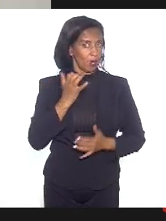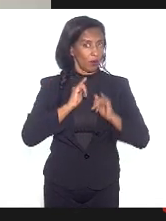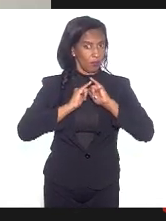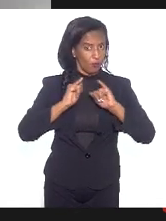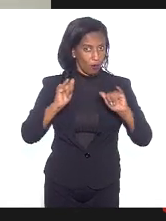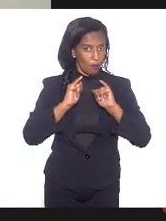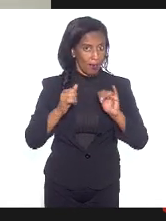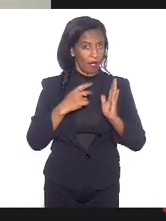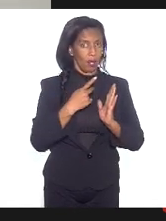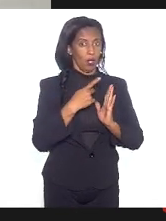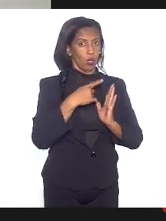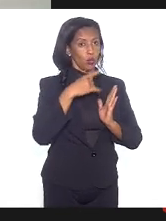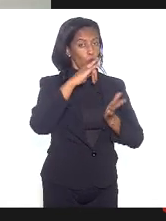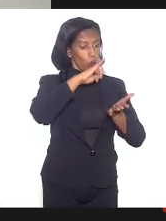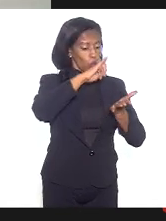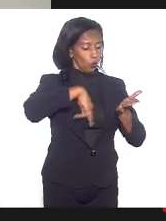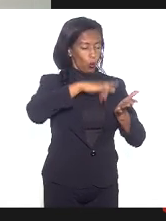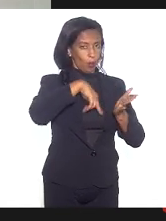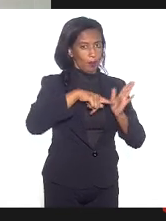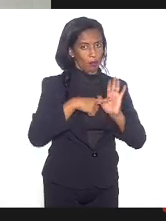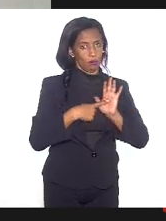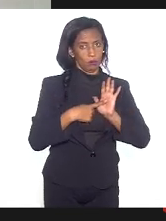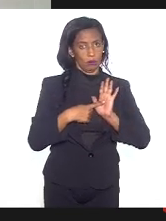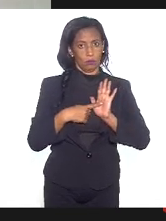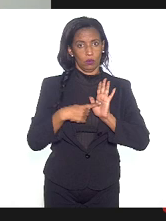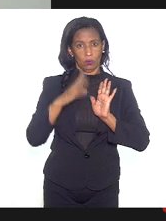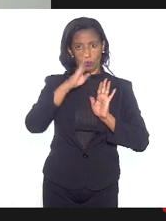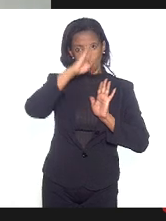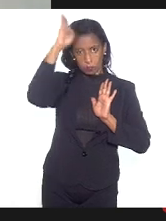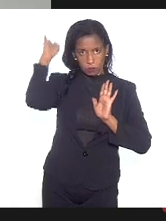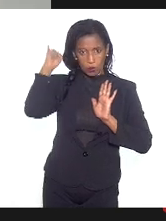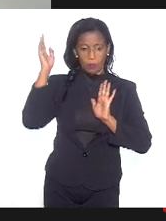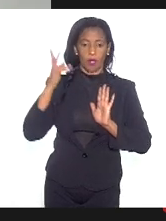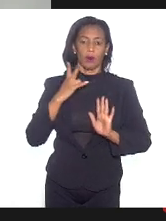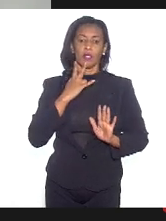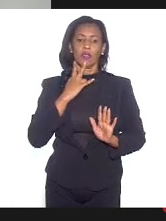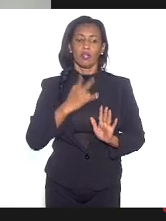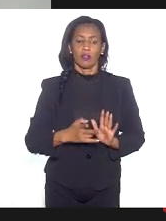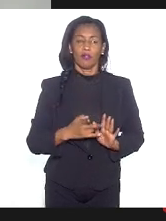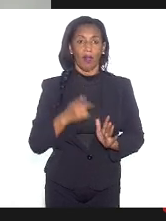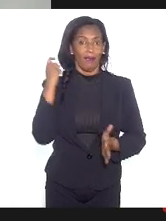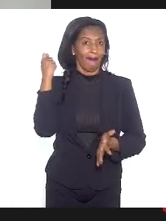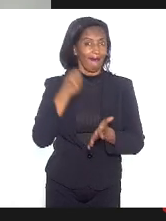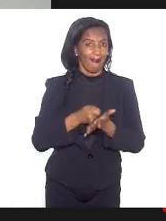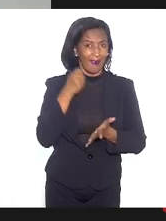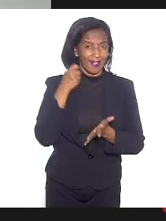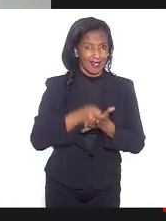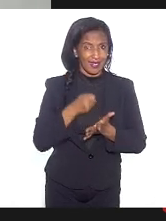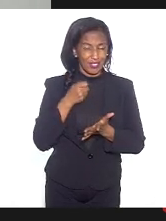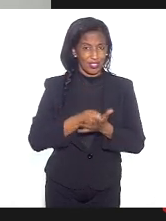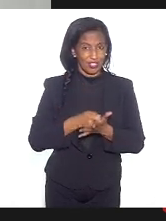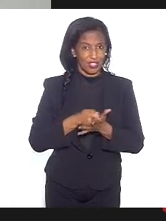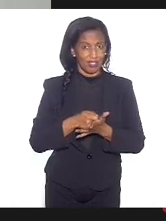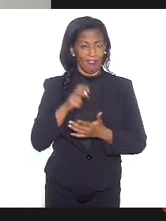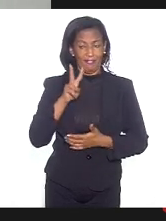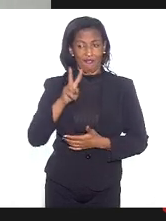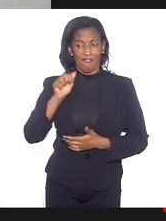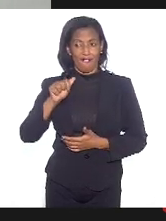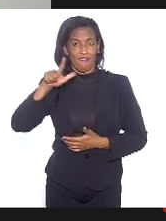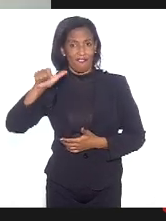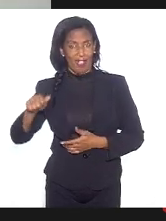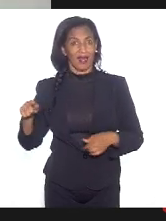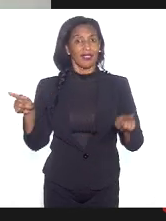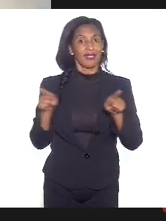parecer do Corpo de Bombeiros que diz que garante a efetivação também dos alunos